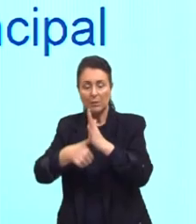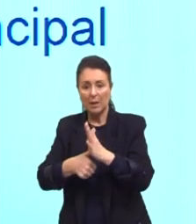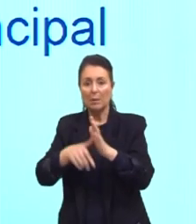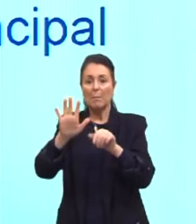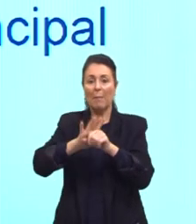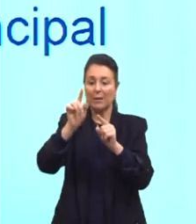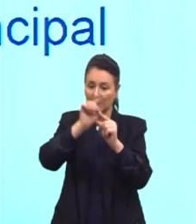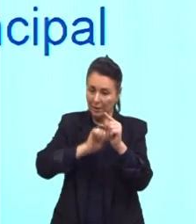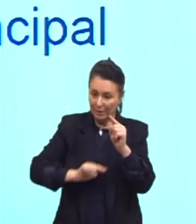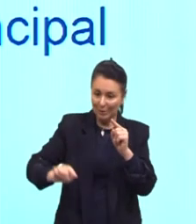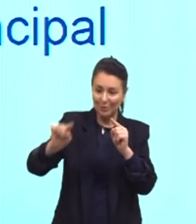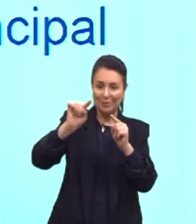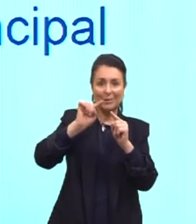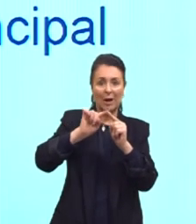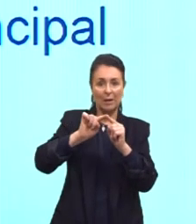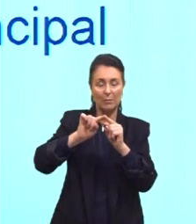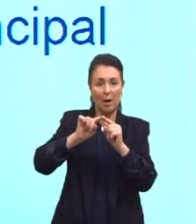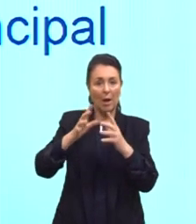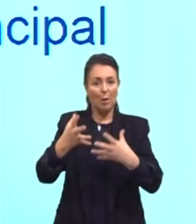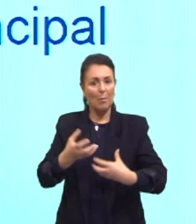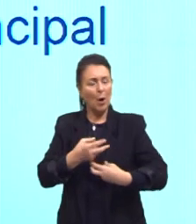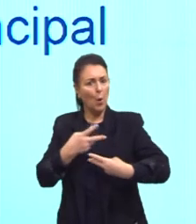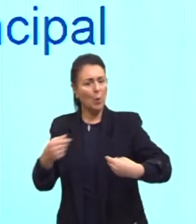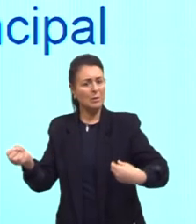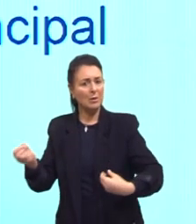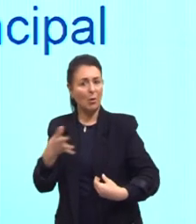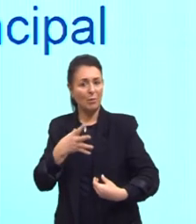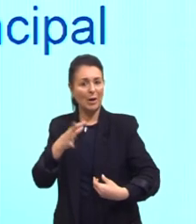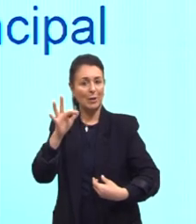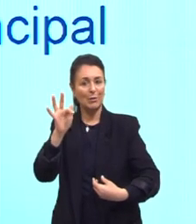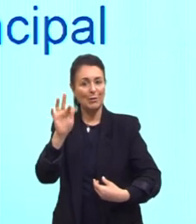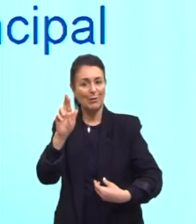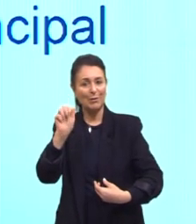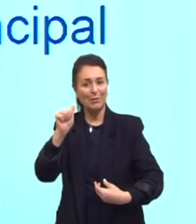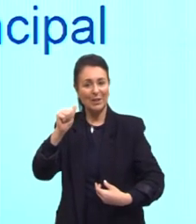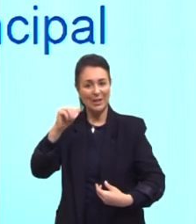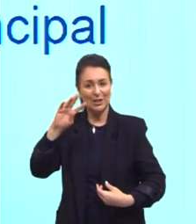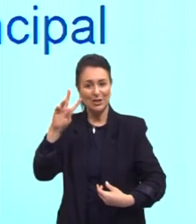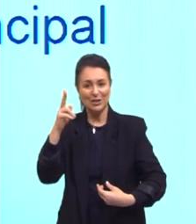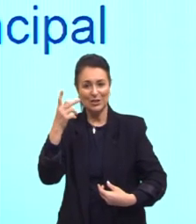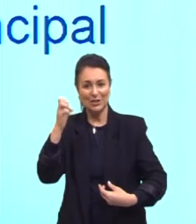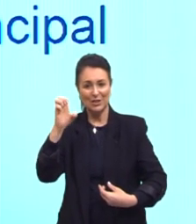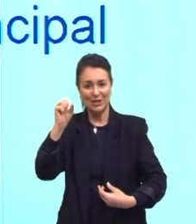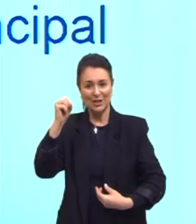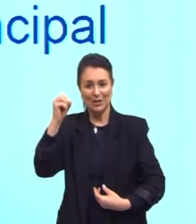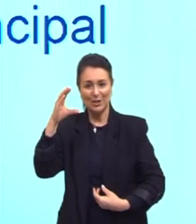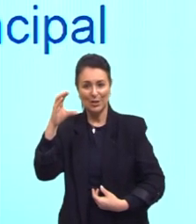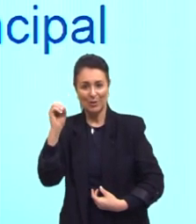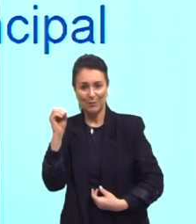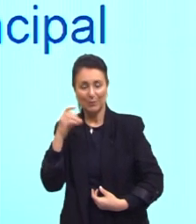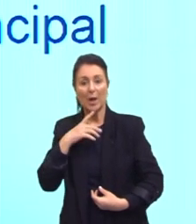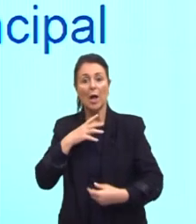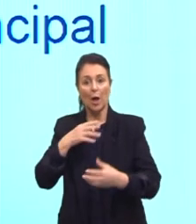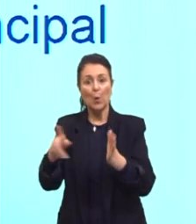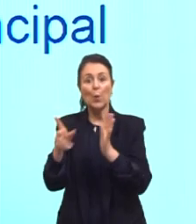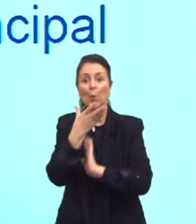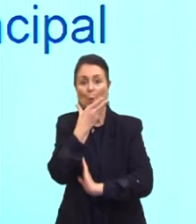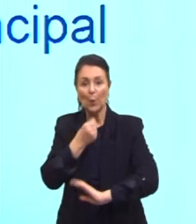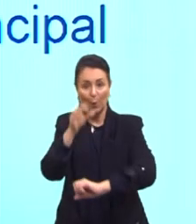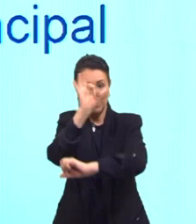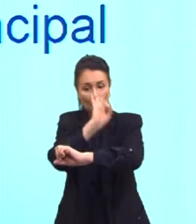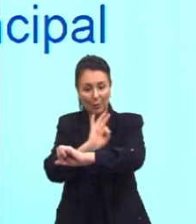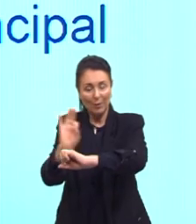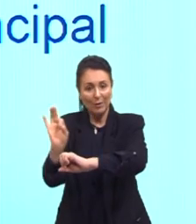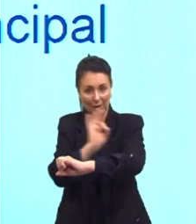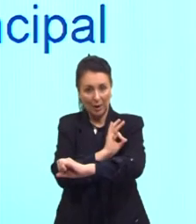arredondado quer dizer uma ousadia do Francesco borromini é o arquiteto é caracterizado o